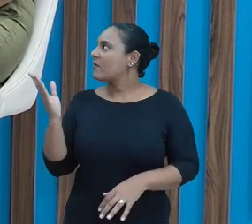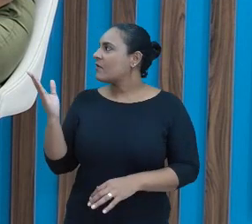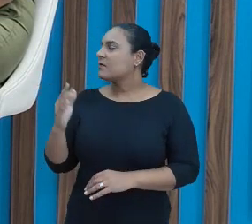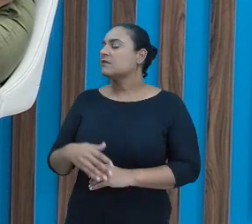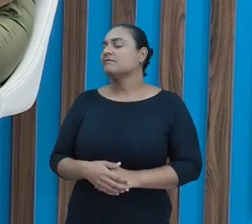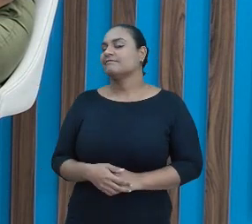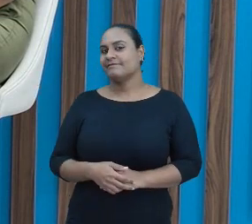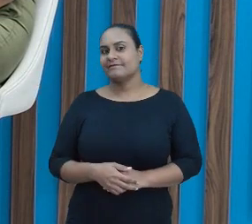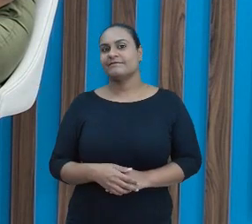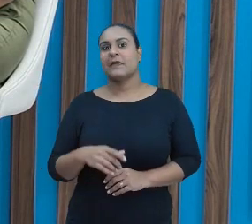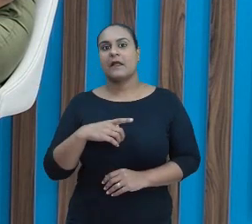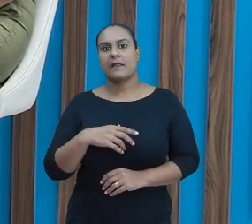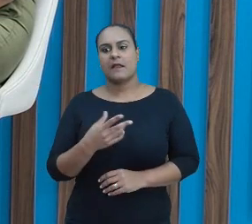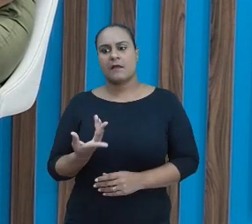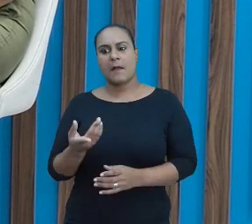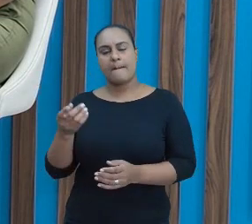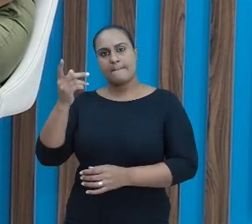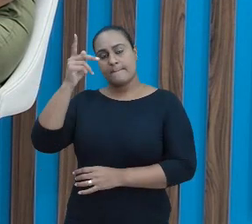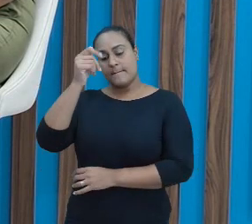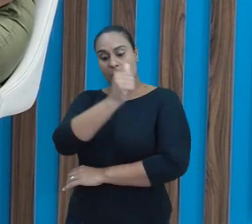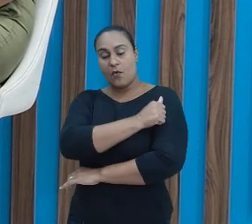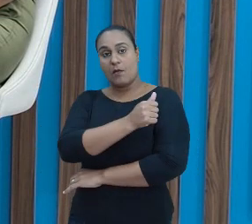traz para ambas as partes.